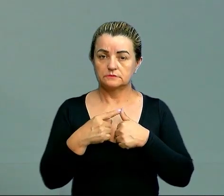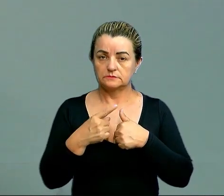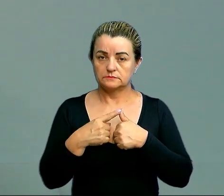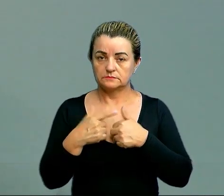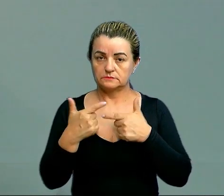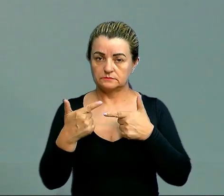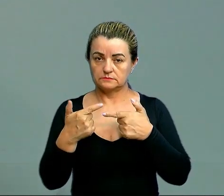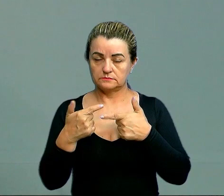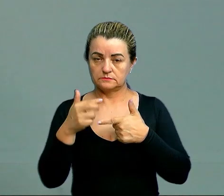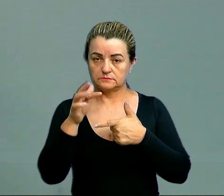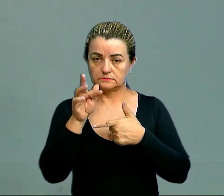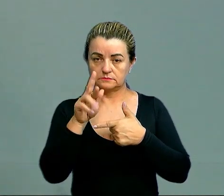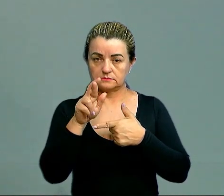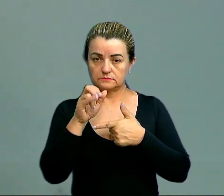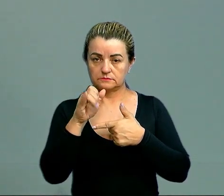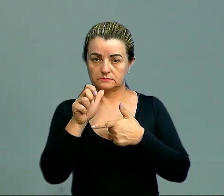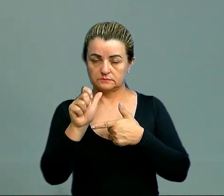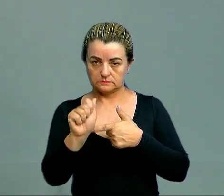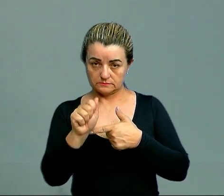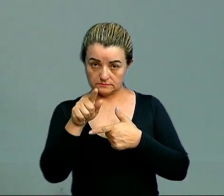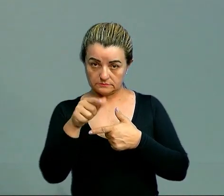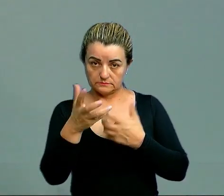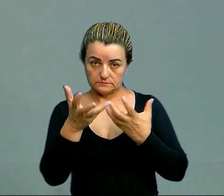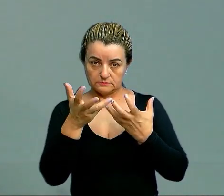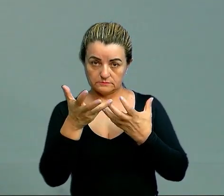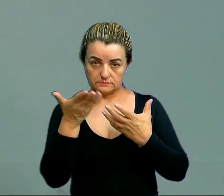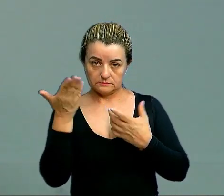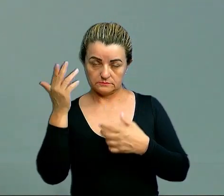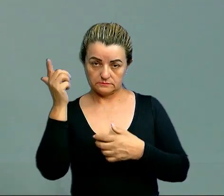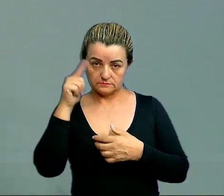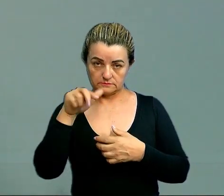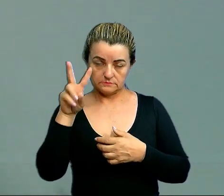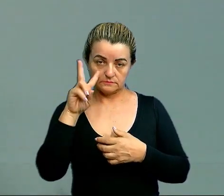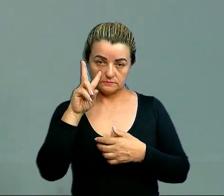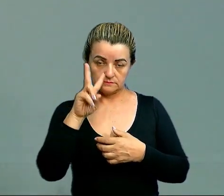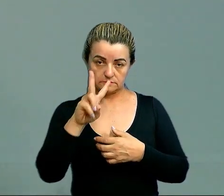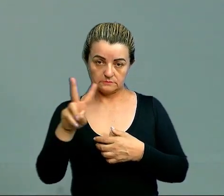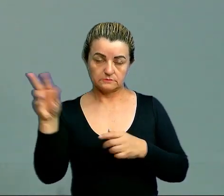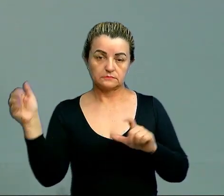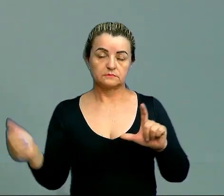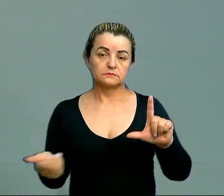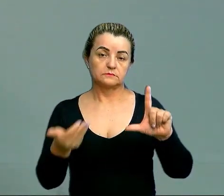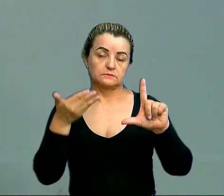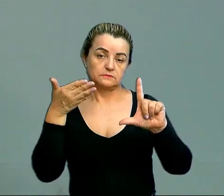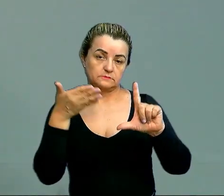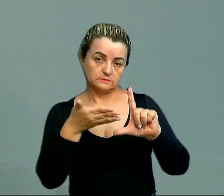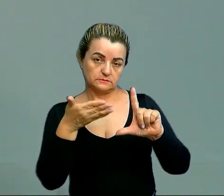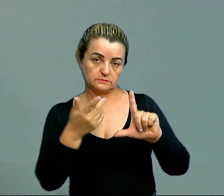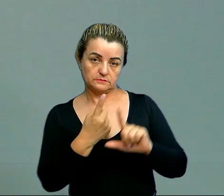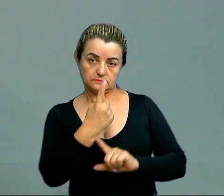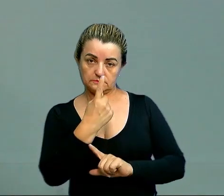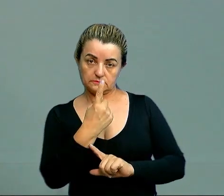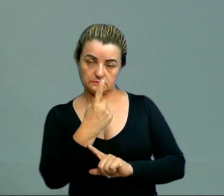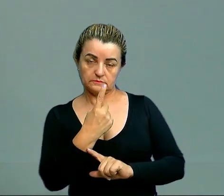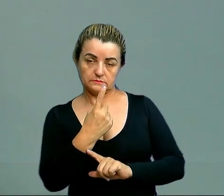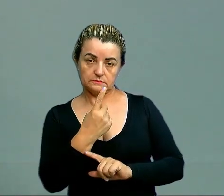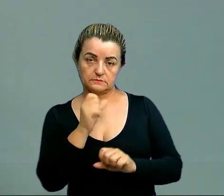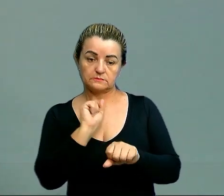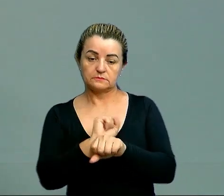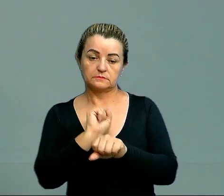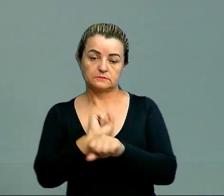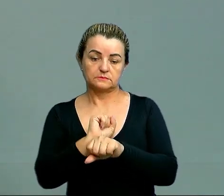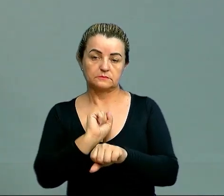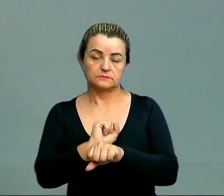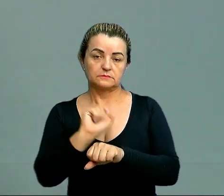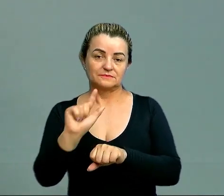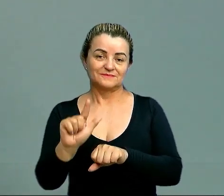Guerra Fria. E se você quer rever essa aula e outras aulas, é só você acessar os nossos canais e aguardar a